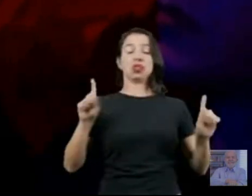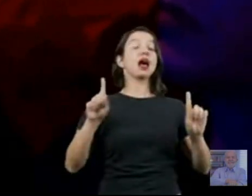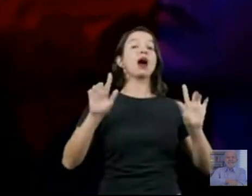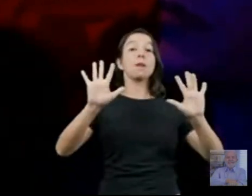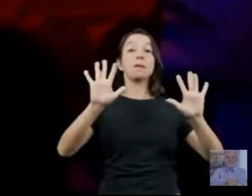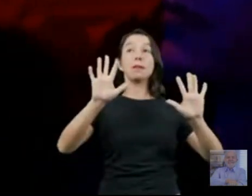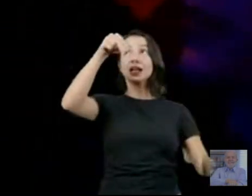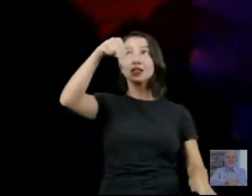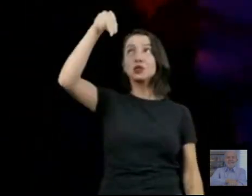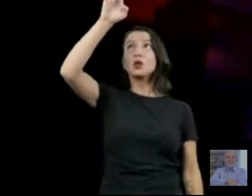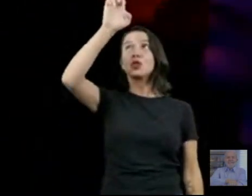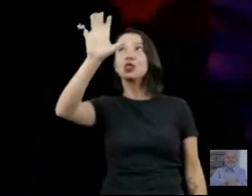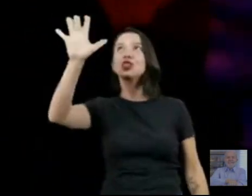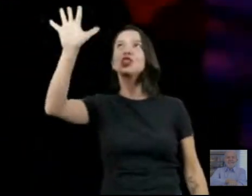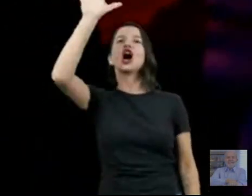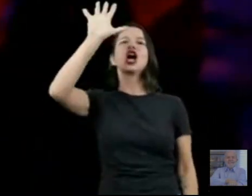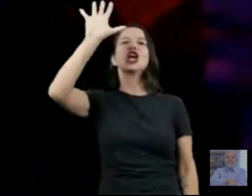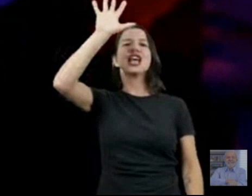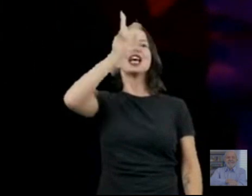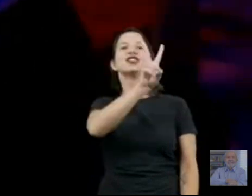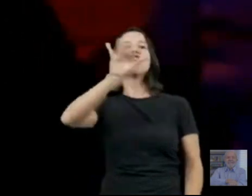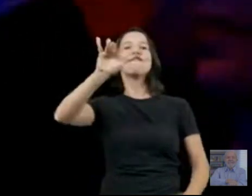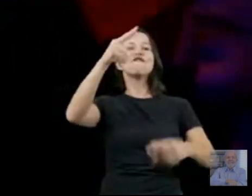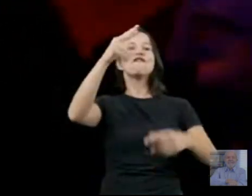presidente. Somos todos...